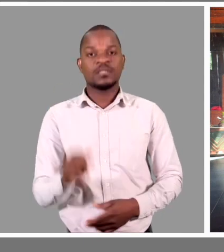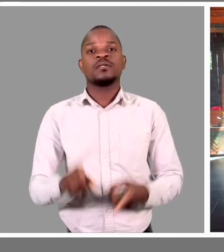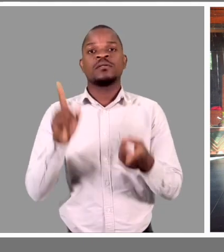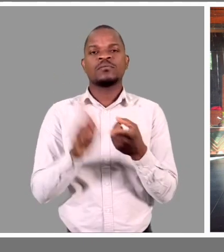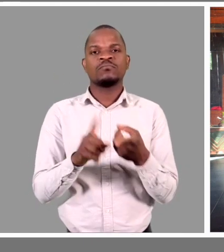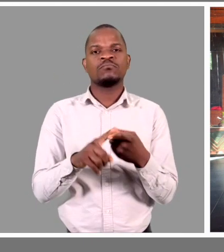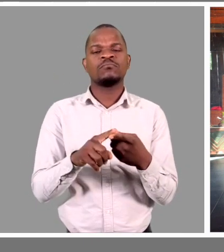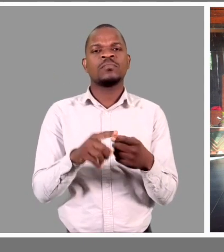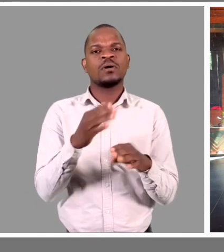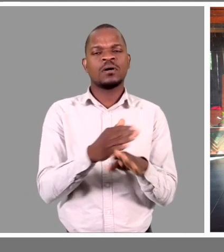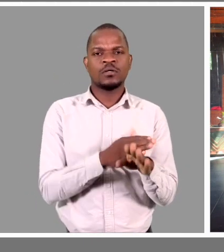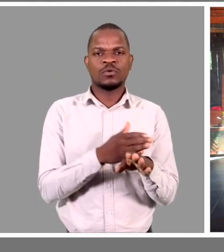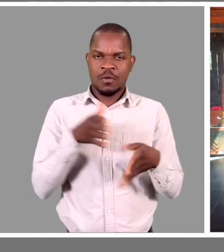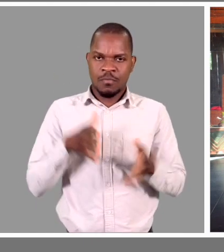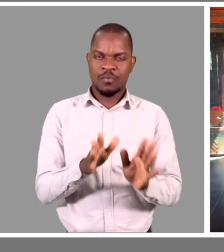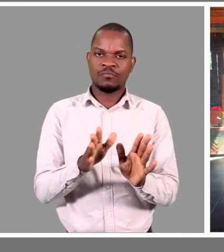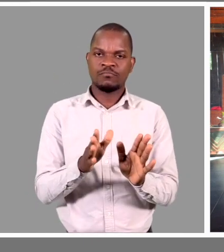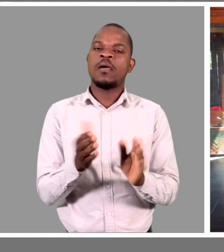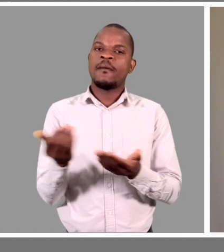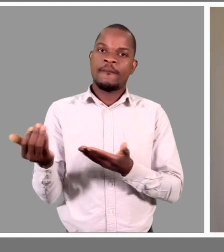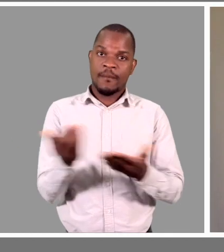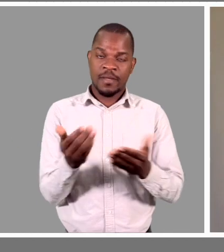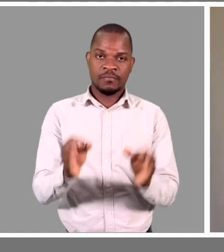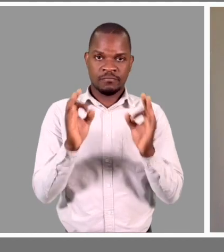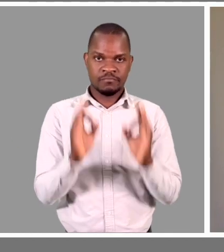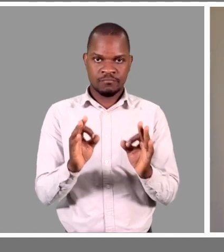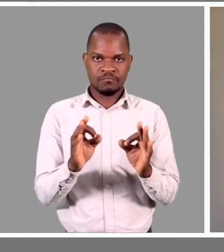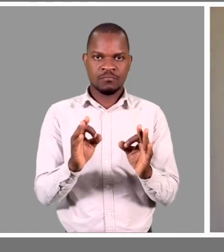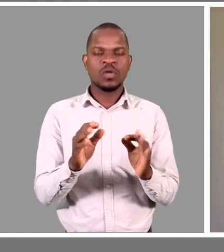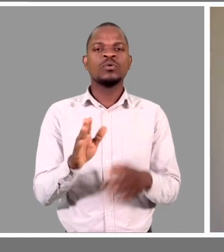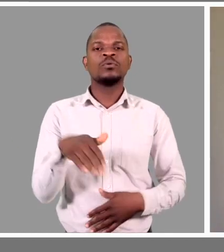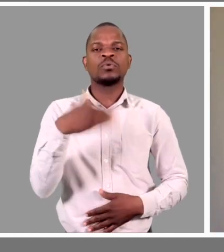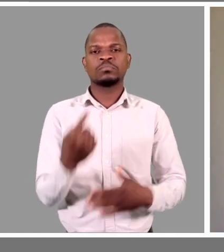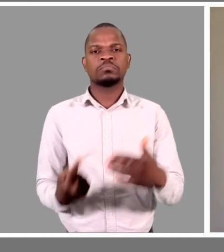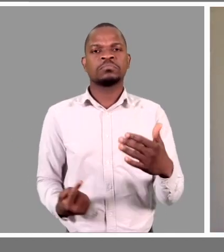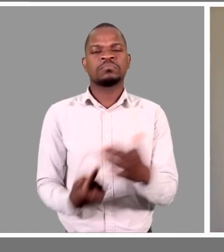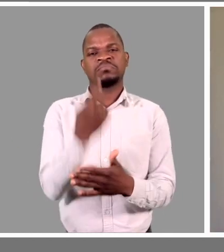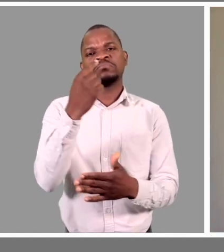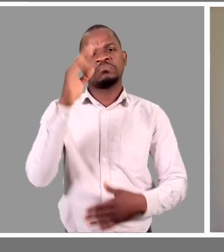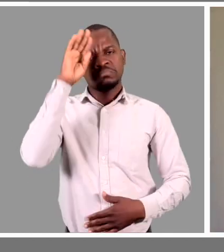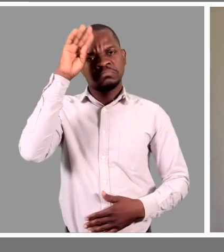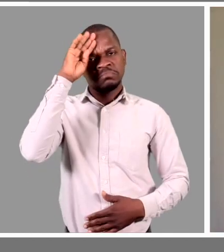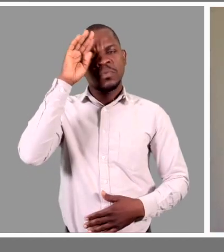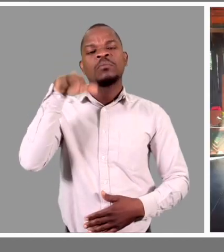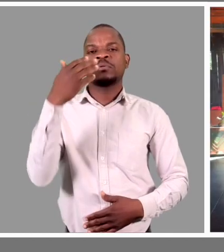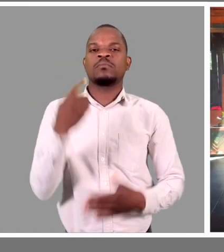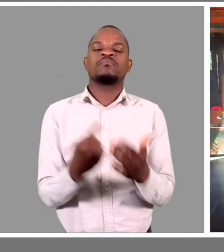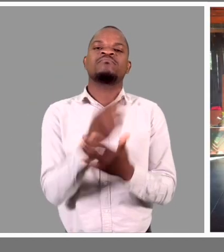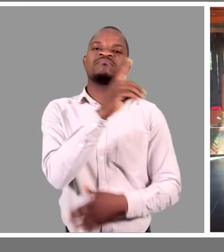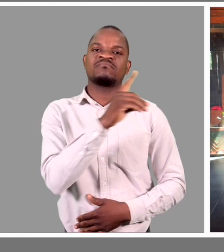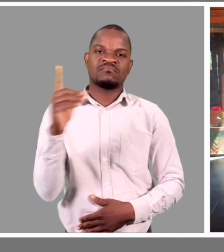nos primeiros dias de vida, ela teve que ter isso, então teve essa deficiência,